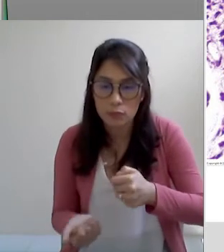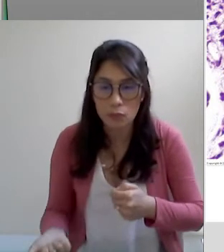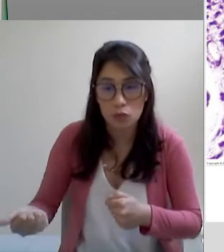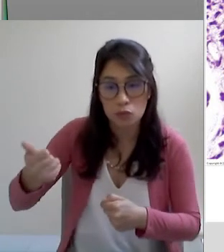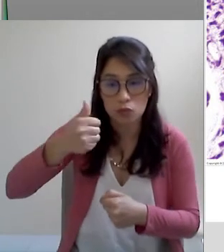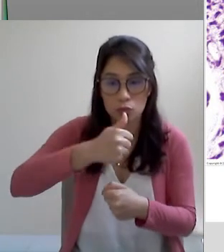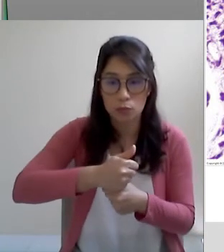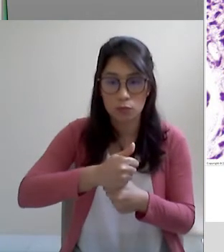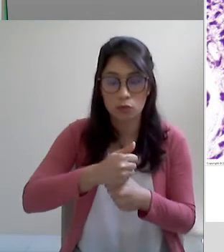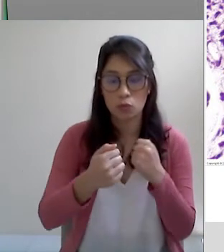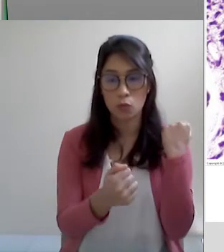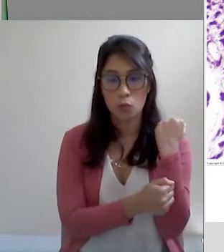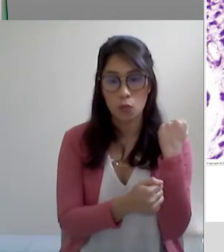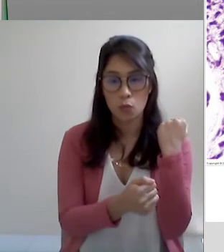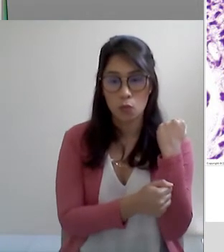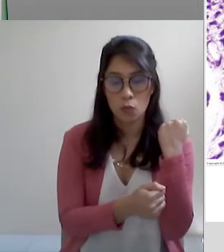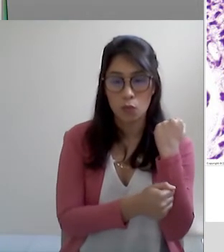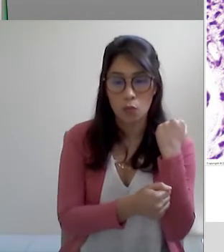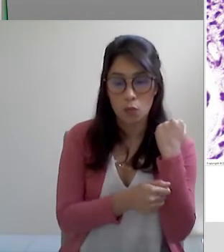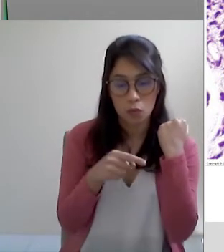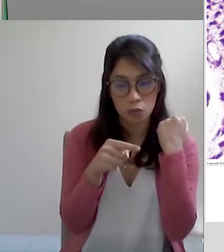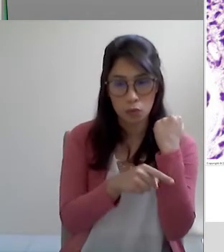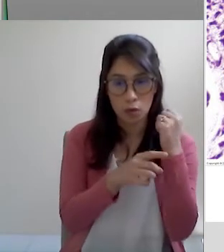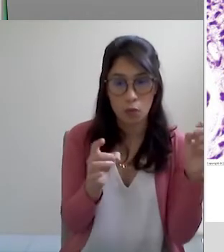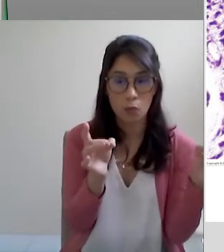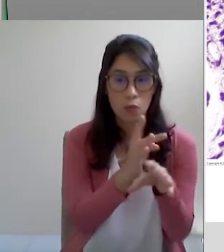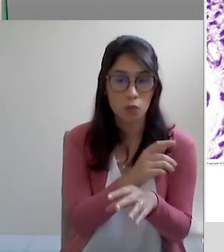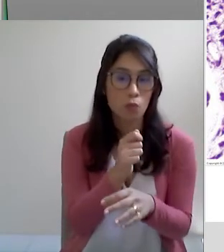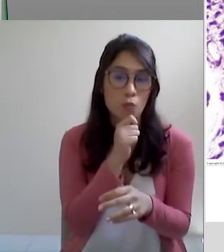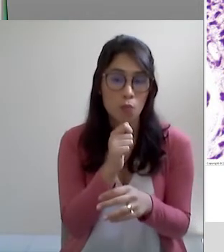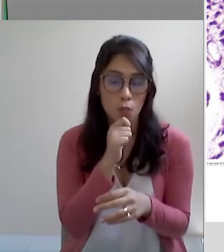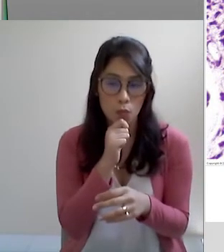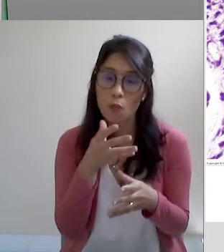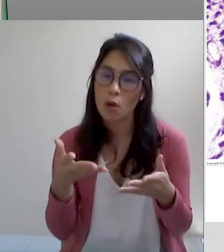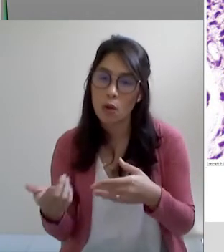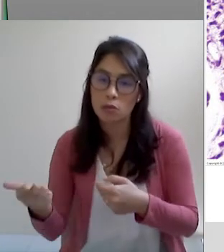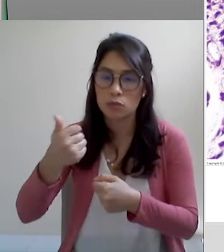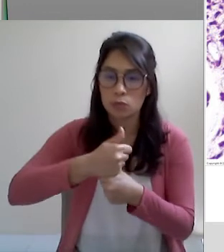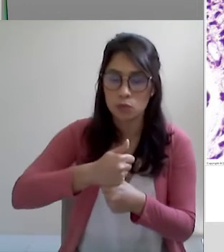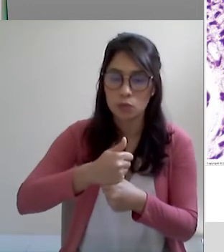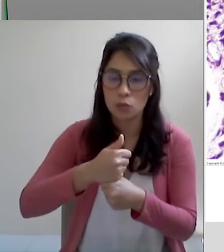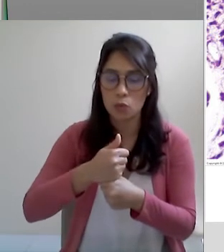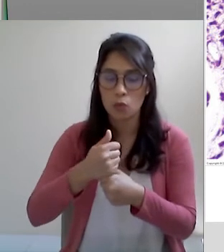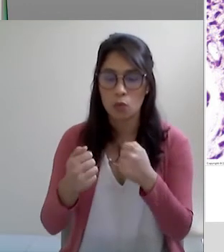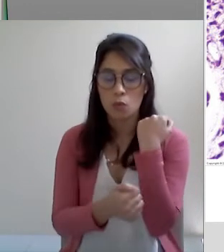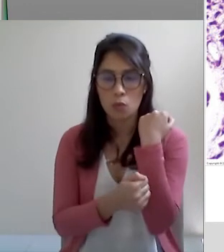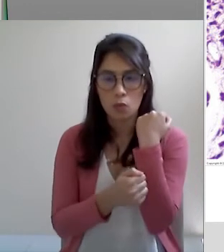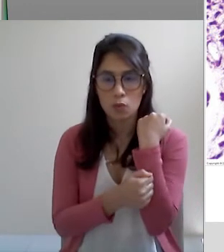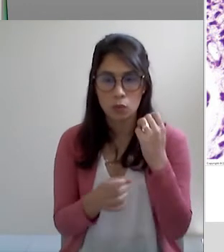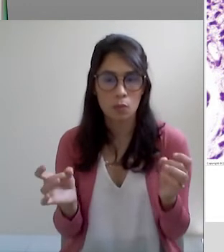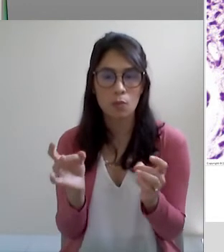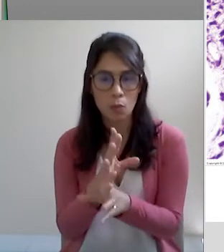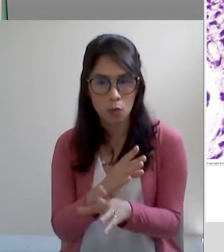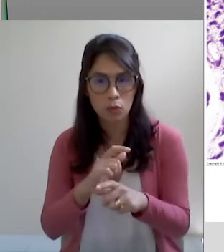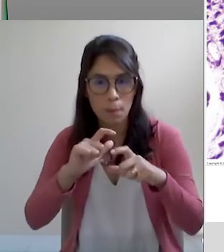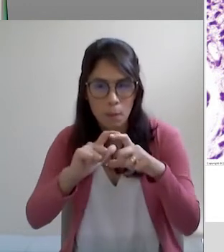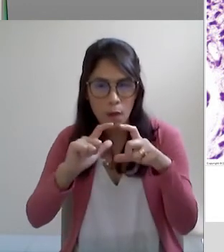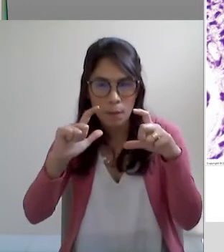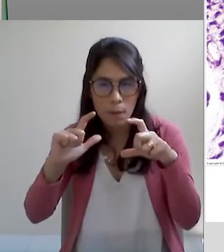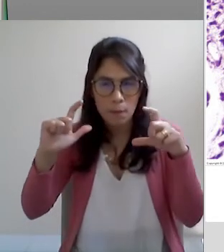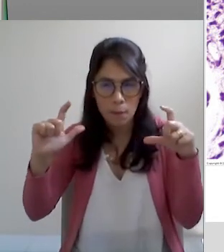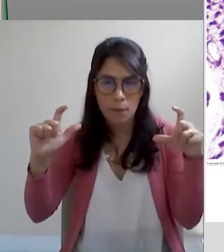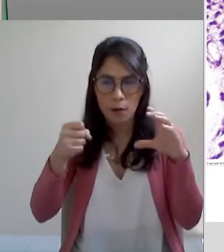é lamelar, por osso maduro, de característica lamelar.